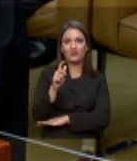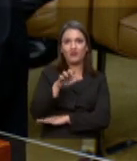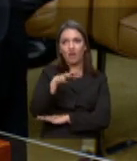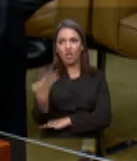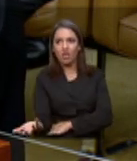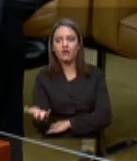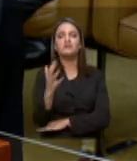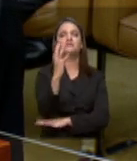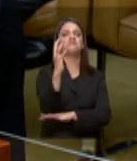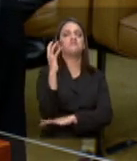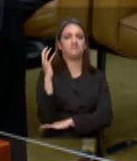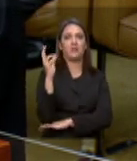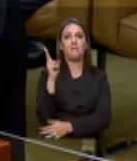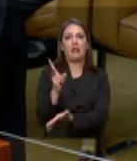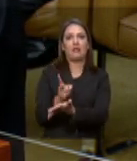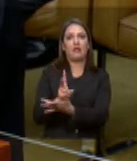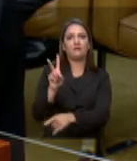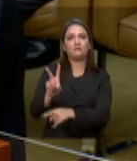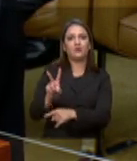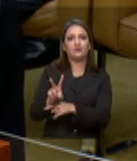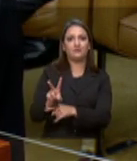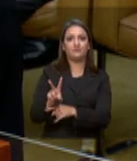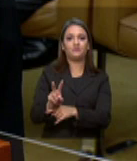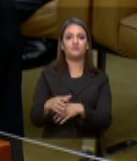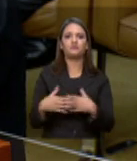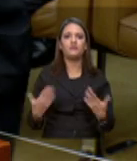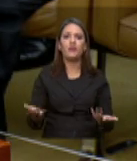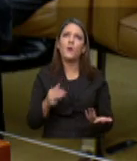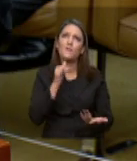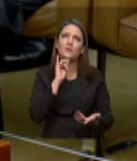dar mais algumas dimensões, uma árvore